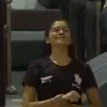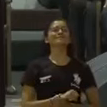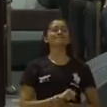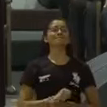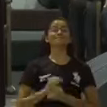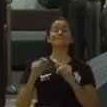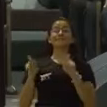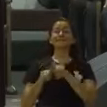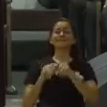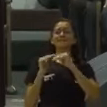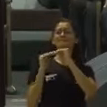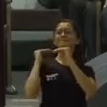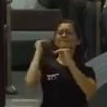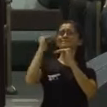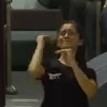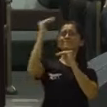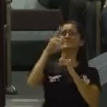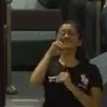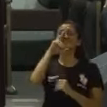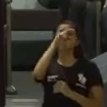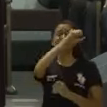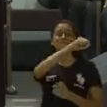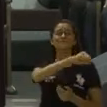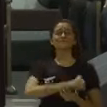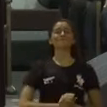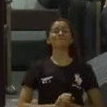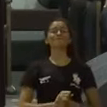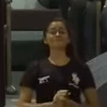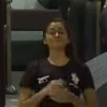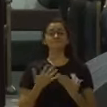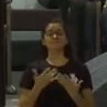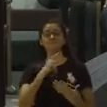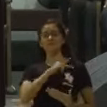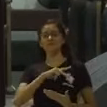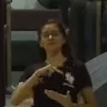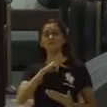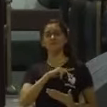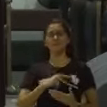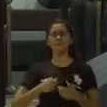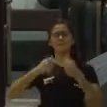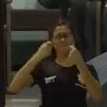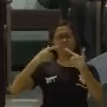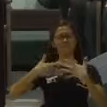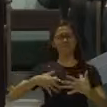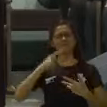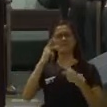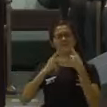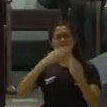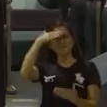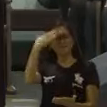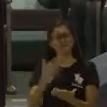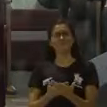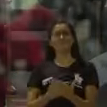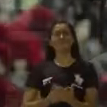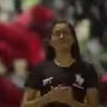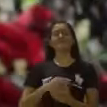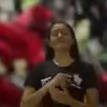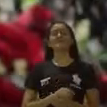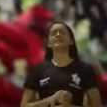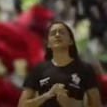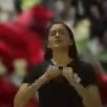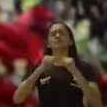faz crescer em força. Logo, quando Paulo diz: eu posso todas as coisas naquele que